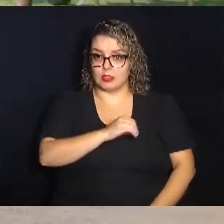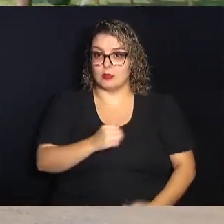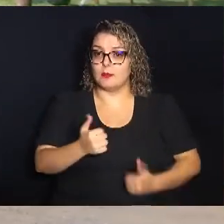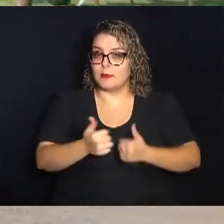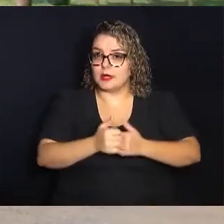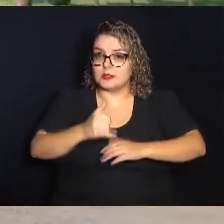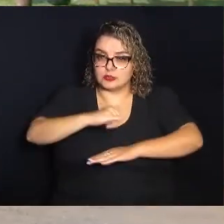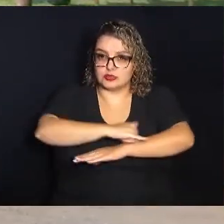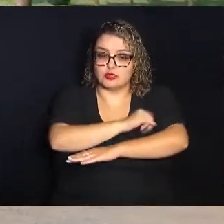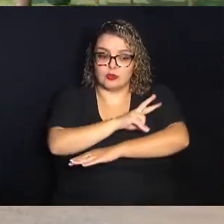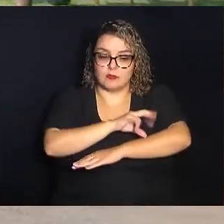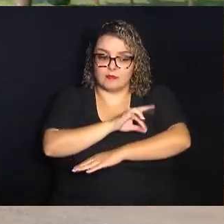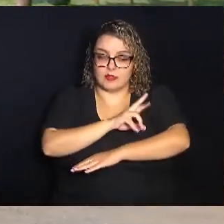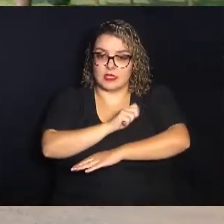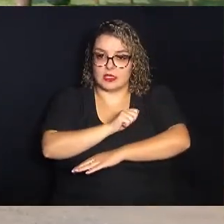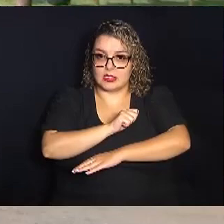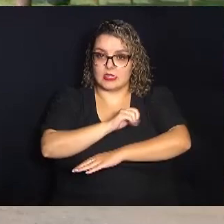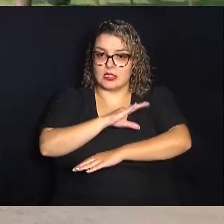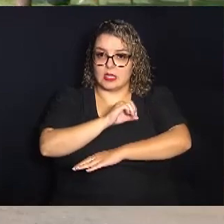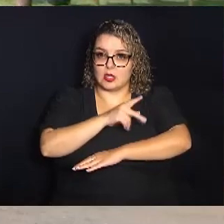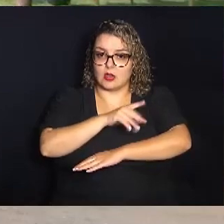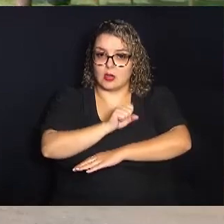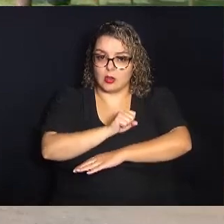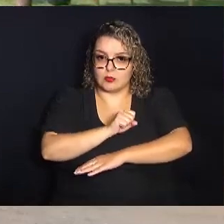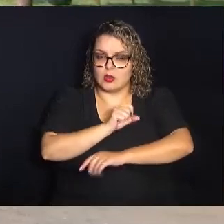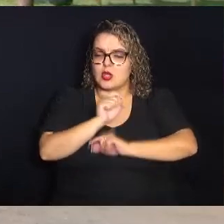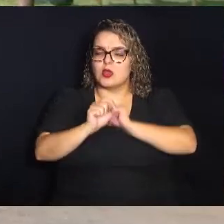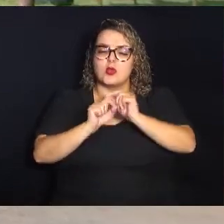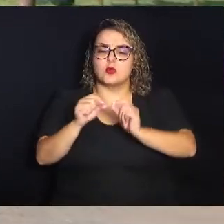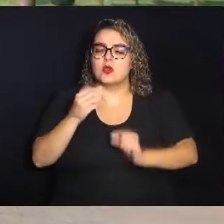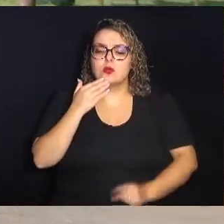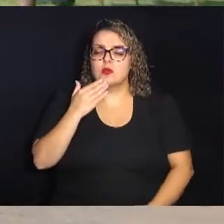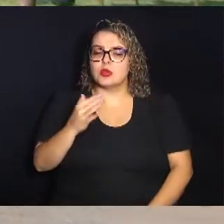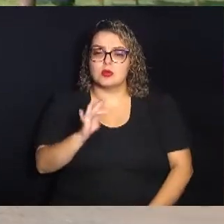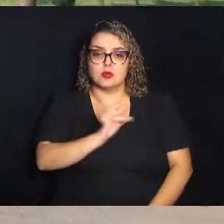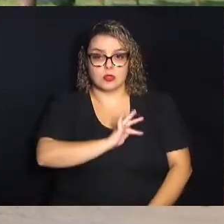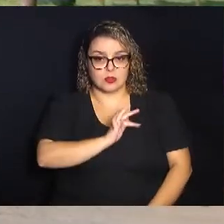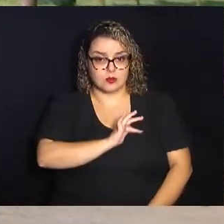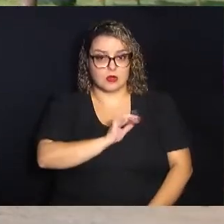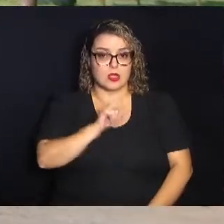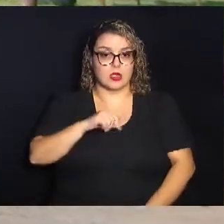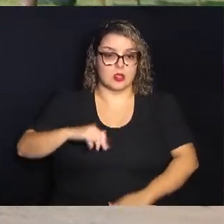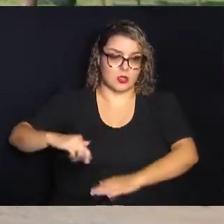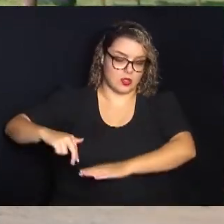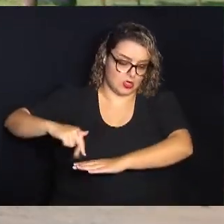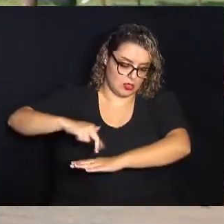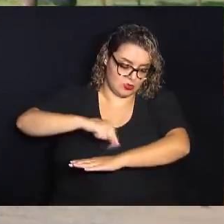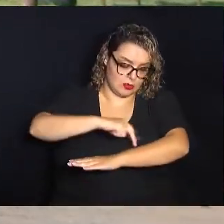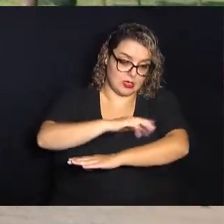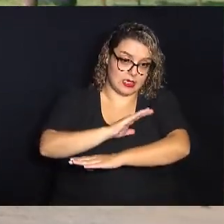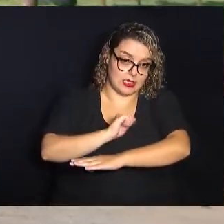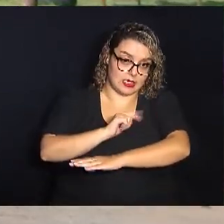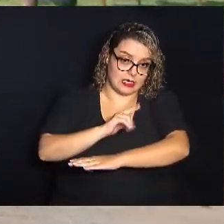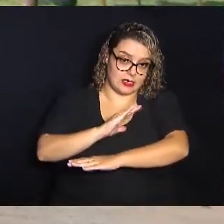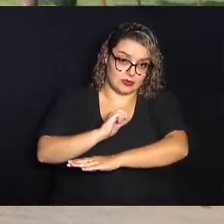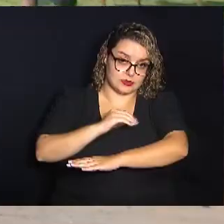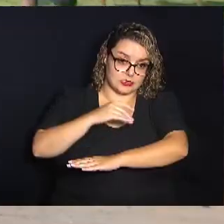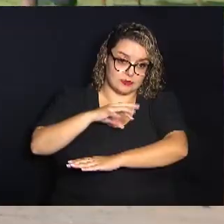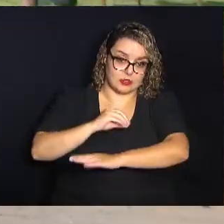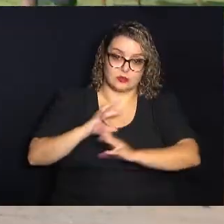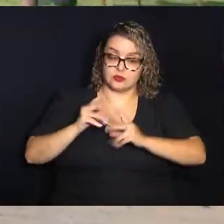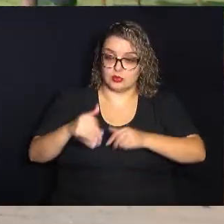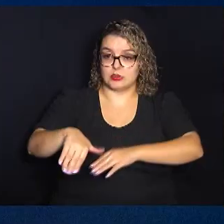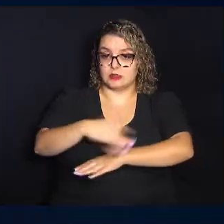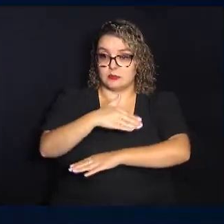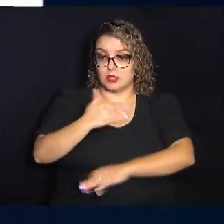aeroporto de Viracopos, na região macro-sul aqui de Campinas. E o que está pedindo o vereador Fernando Mendes é calçamento justamente em toda a